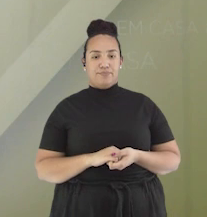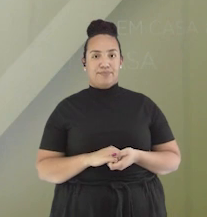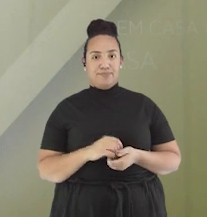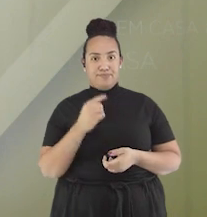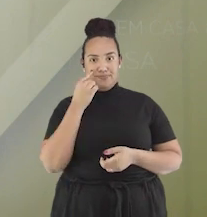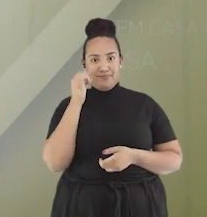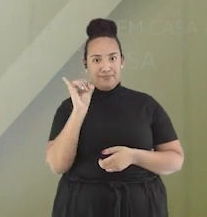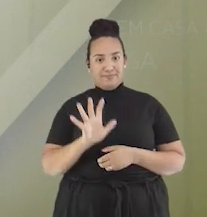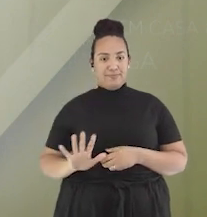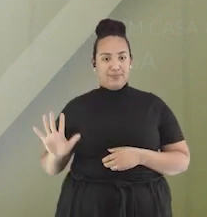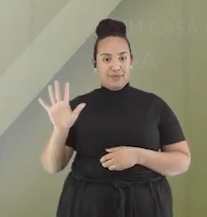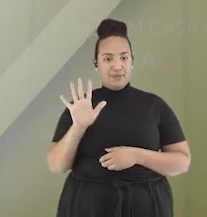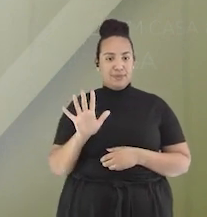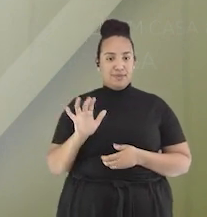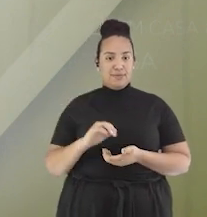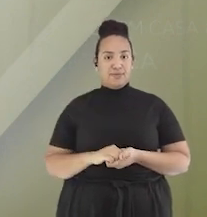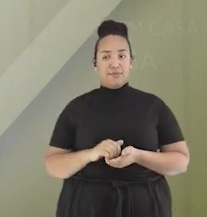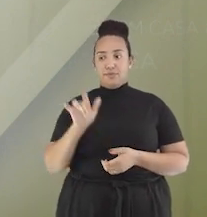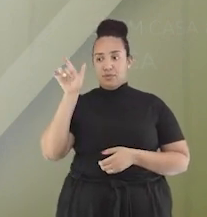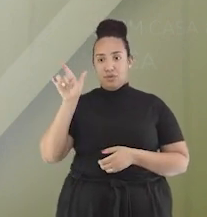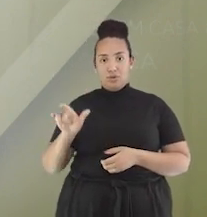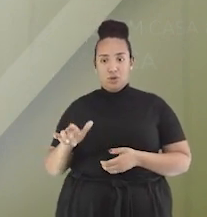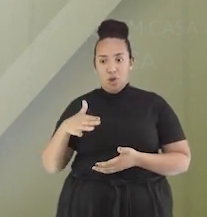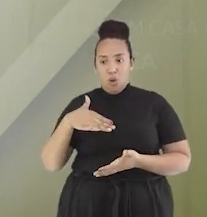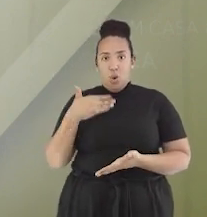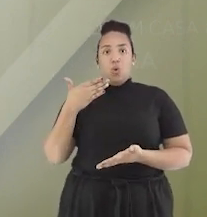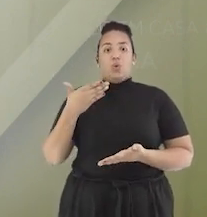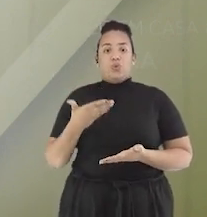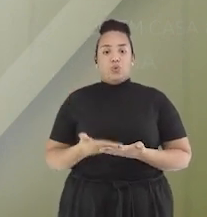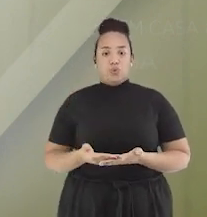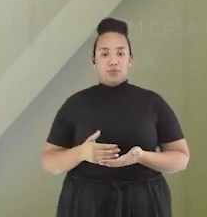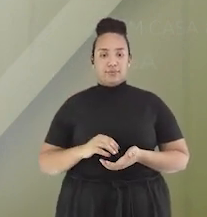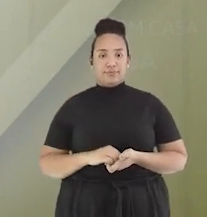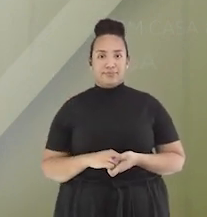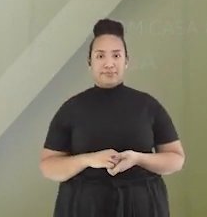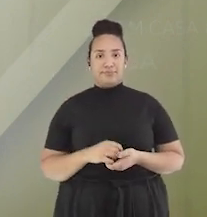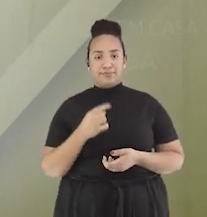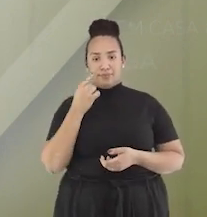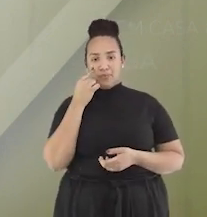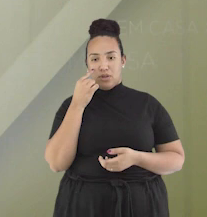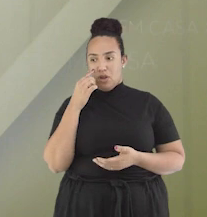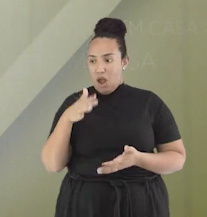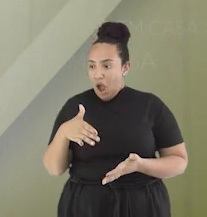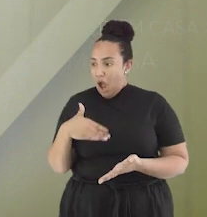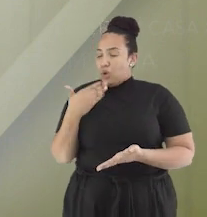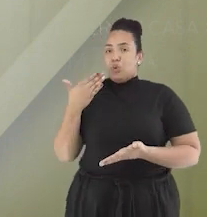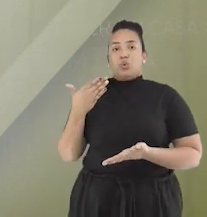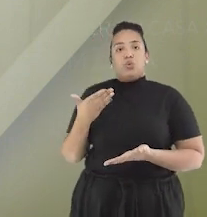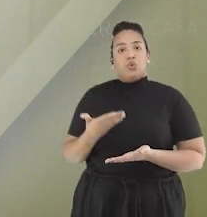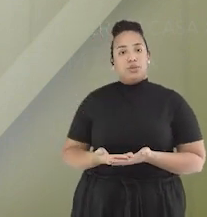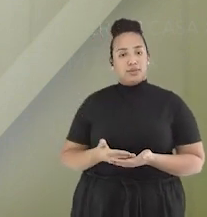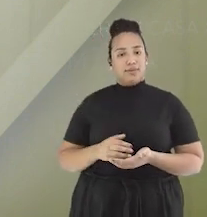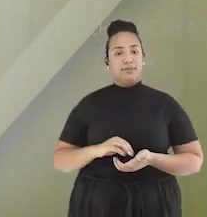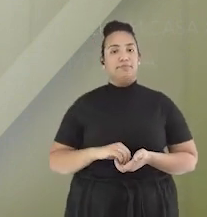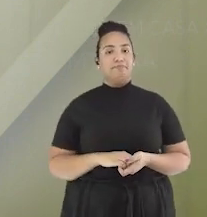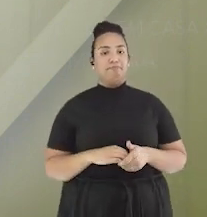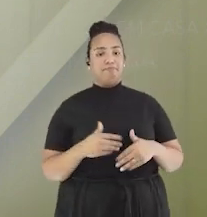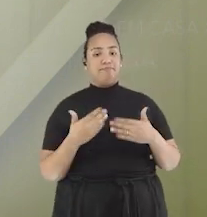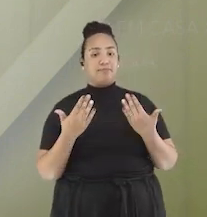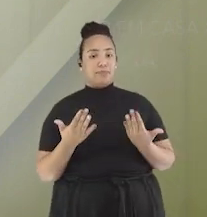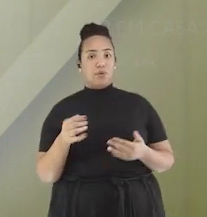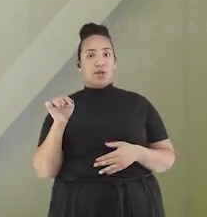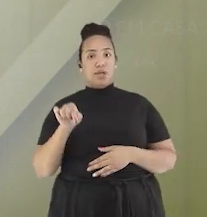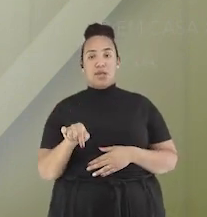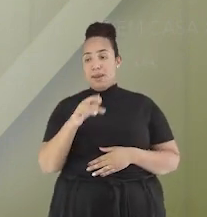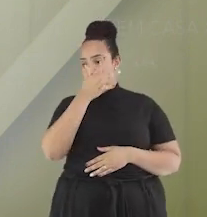expressão. Aqui, veja só, o personagem levou um susto. E ele fala, ai, que susto! É provável